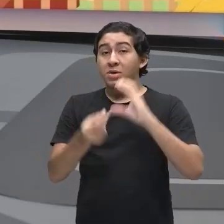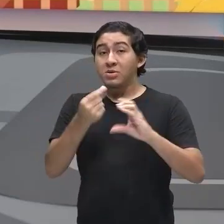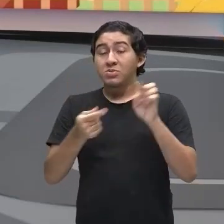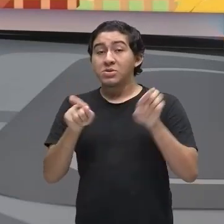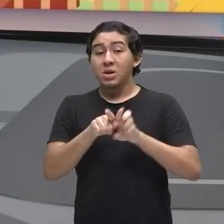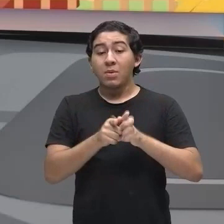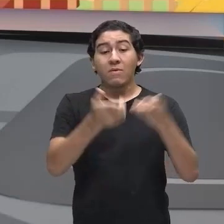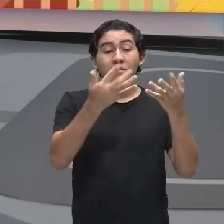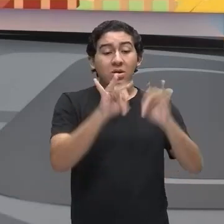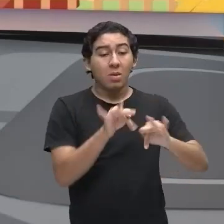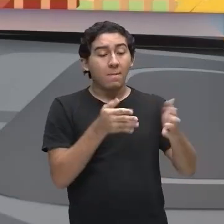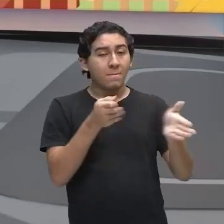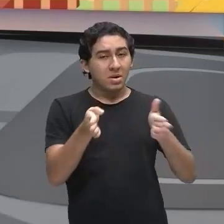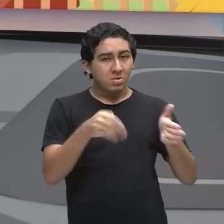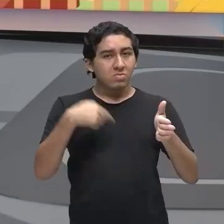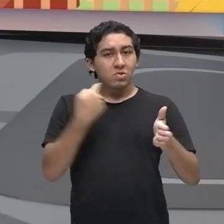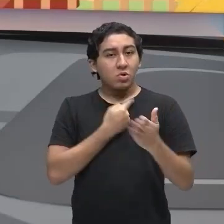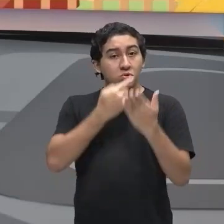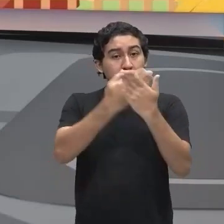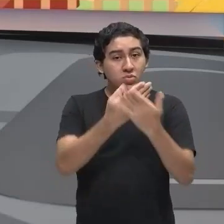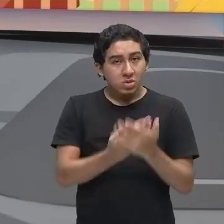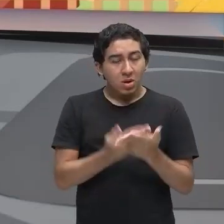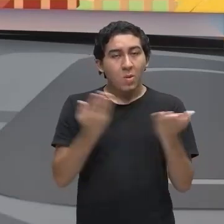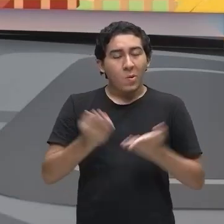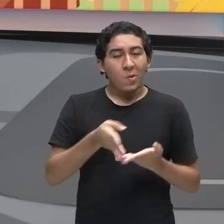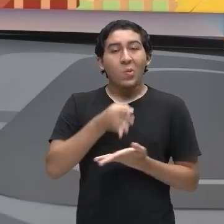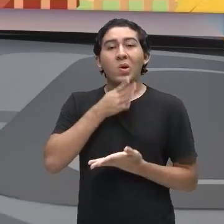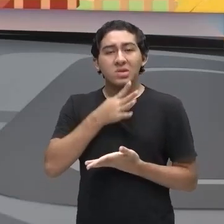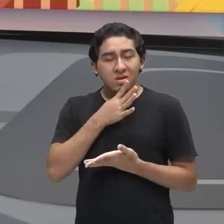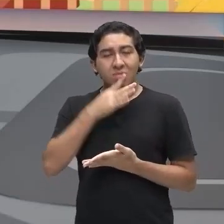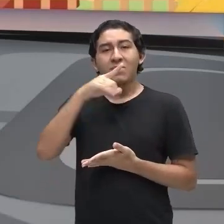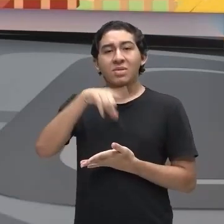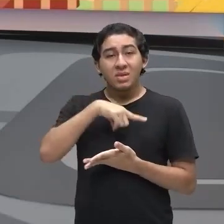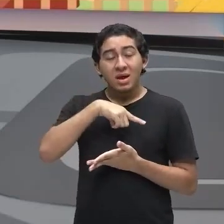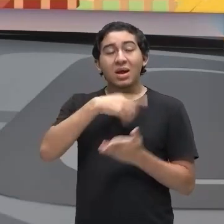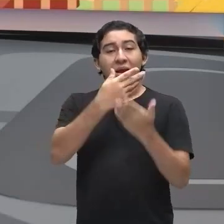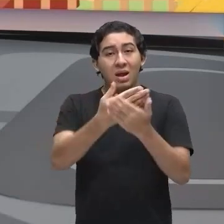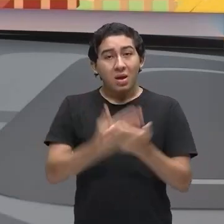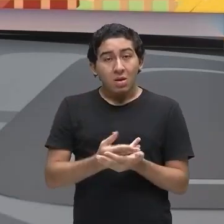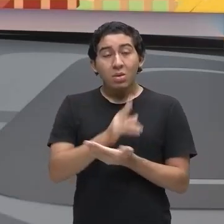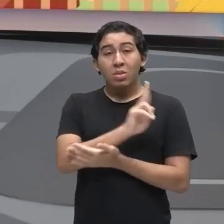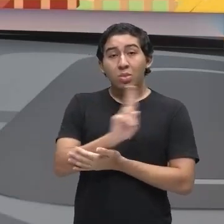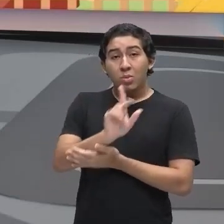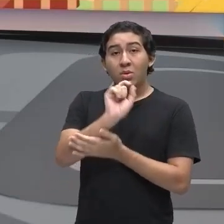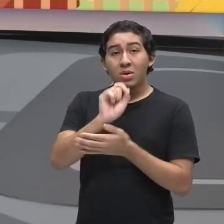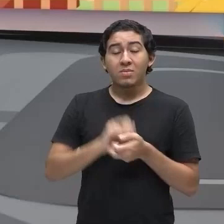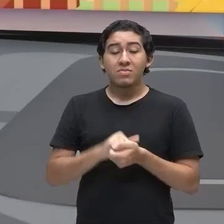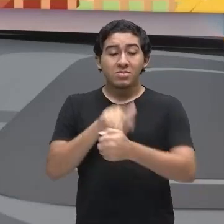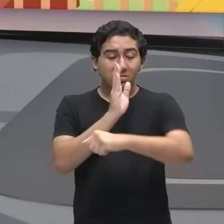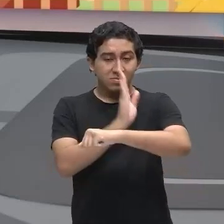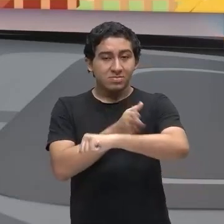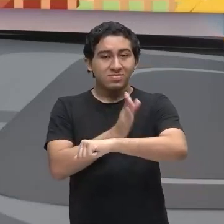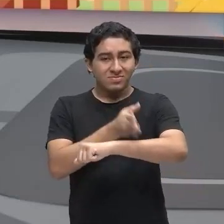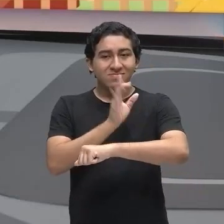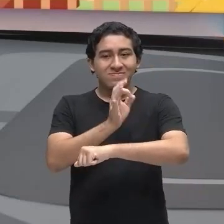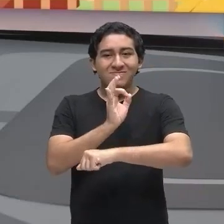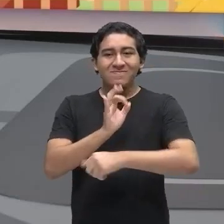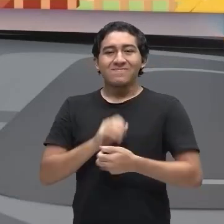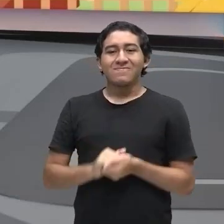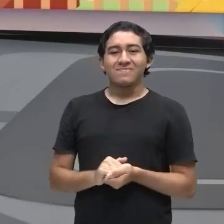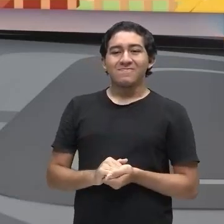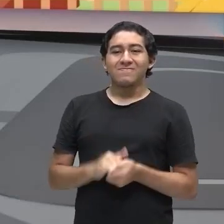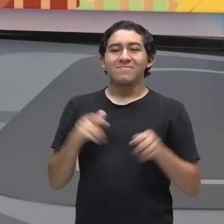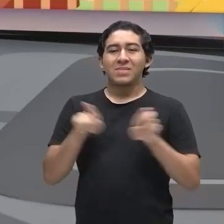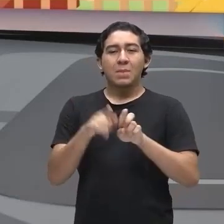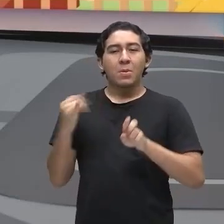deste período que nós vamos estudar, que nós conhecemos durante as nossas aulas, chamada de Idade Média. E é importante a gente